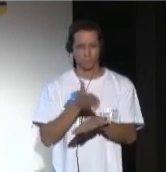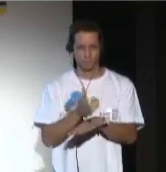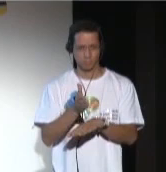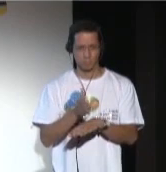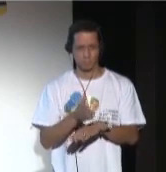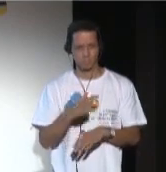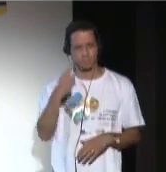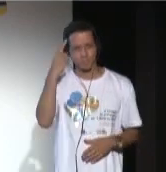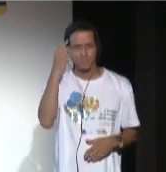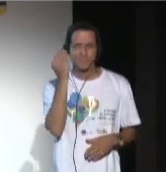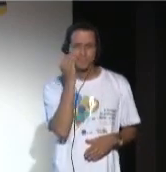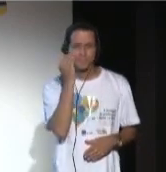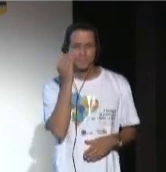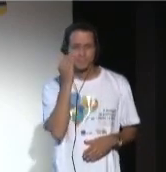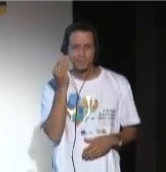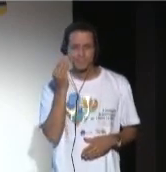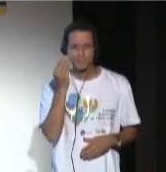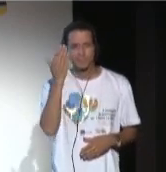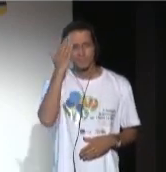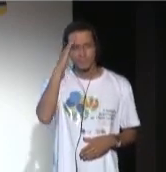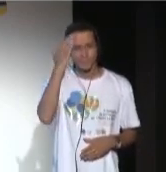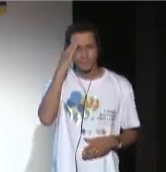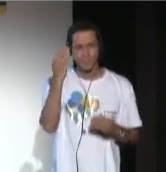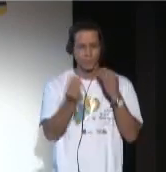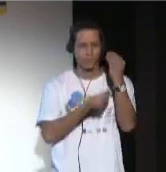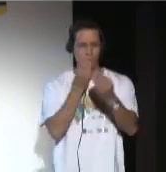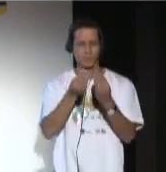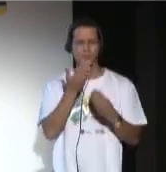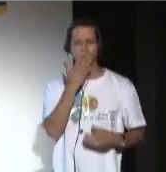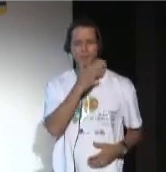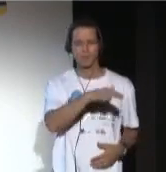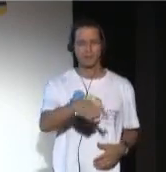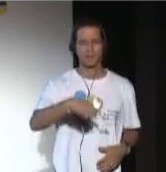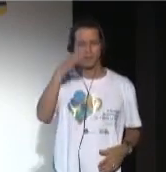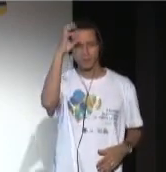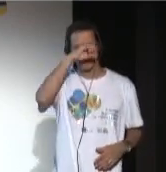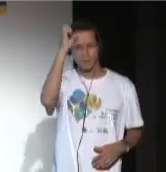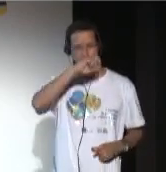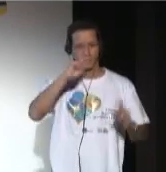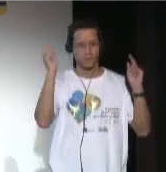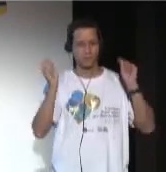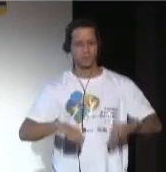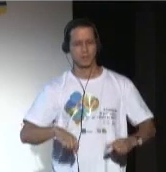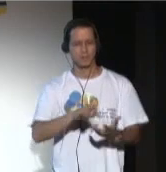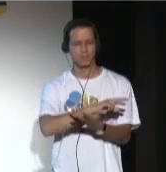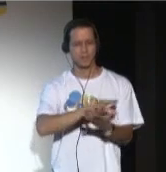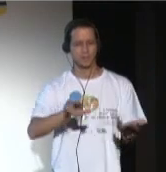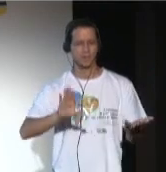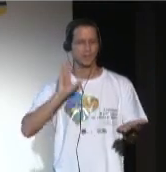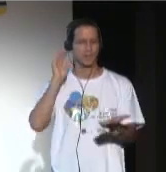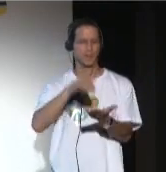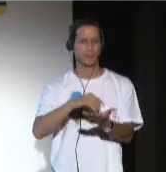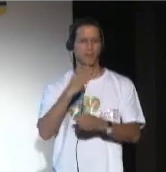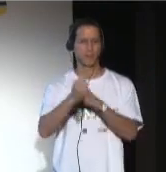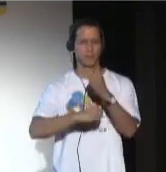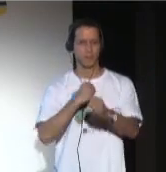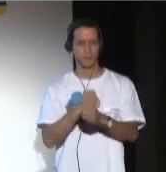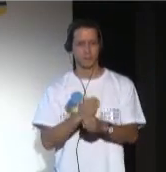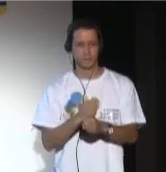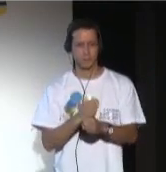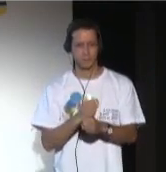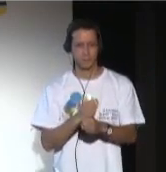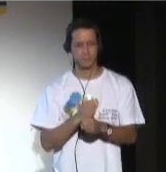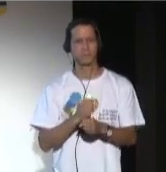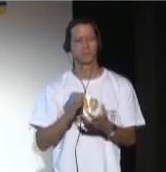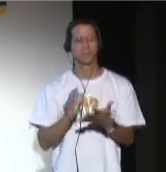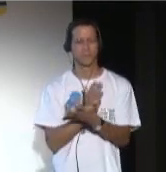aqui é tentar entender como as crianças aprendem as boas competências até o final do ano. É claro que as crianças que